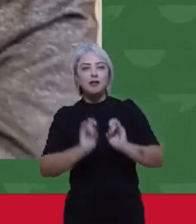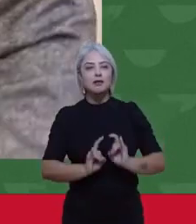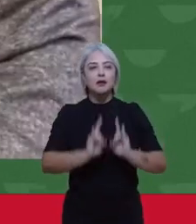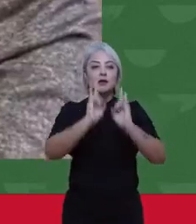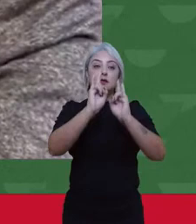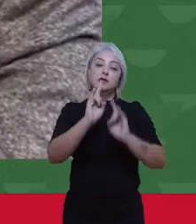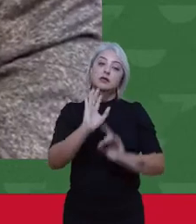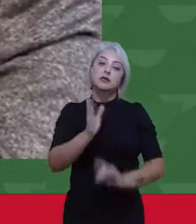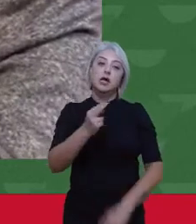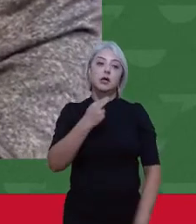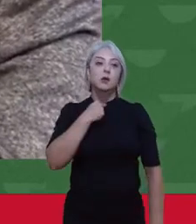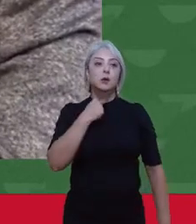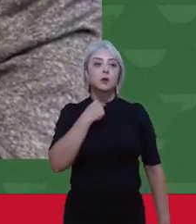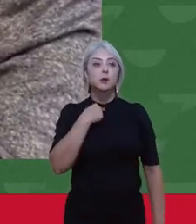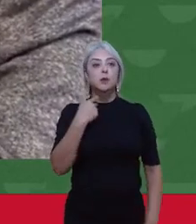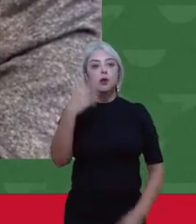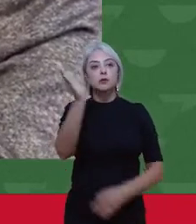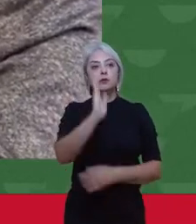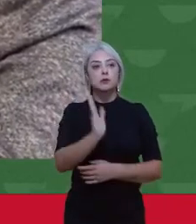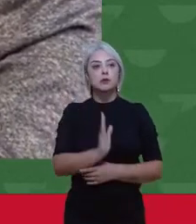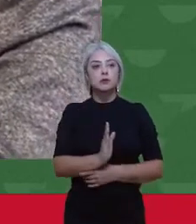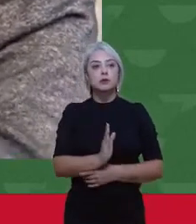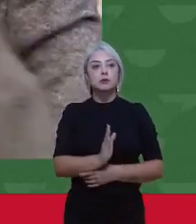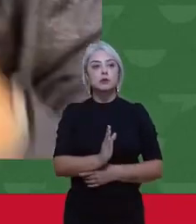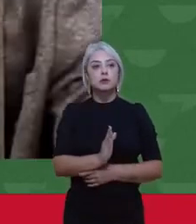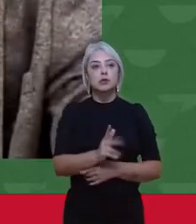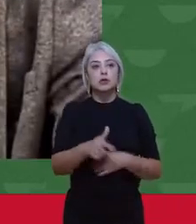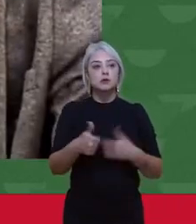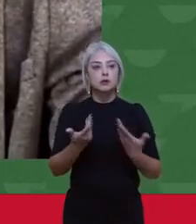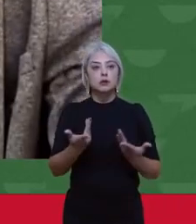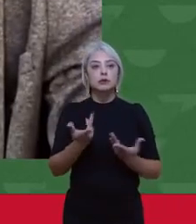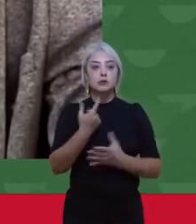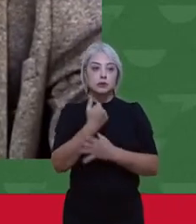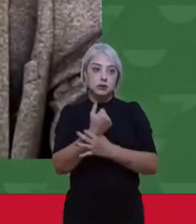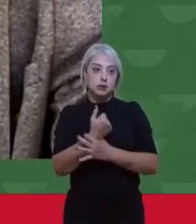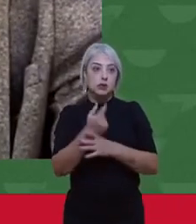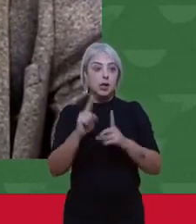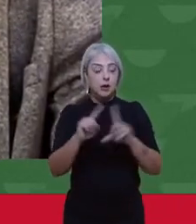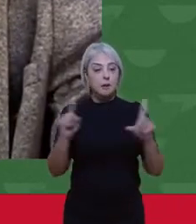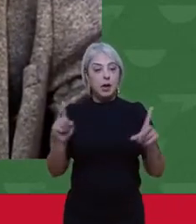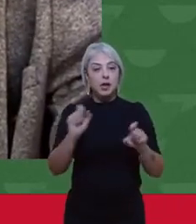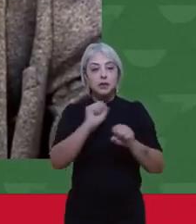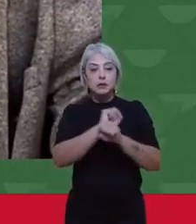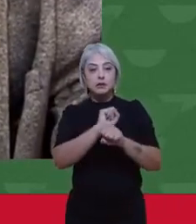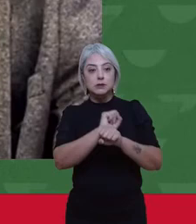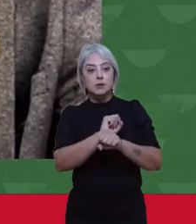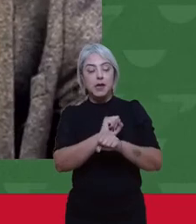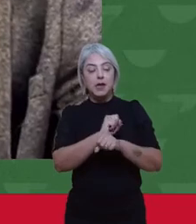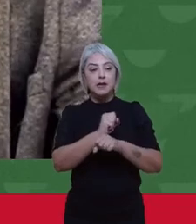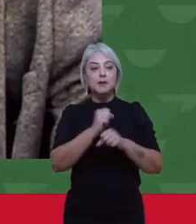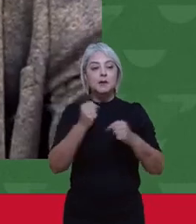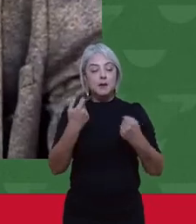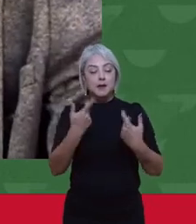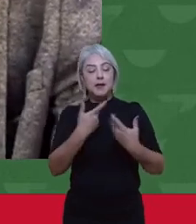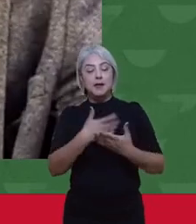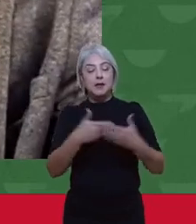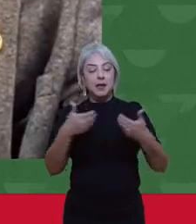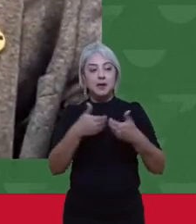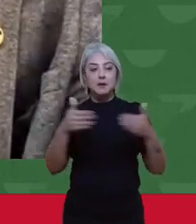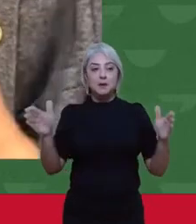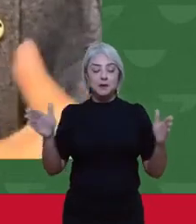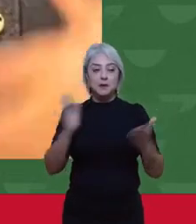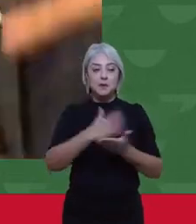não posso estar no Brasil por uma questão de segurança. Mas eu espero que daqui até a inauguração, que está começando